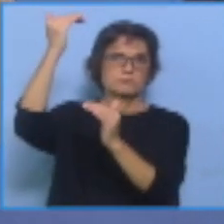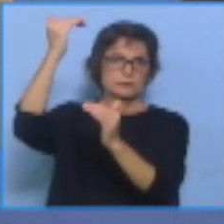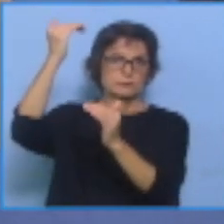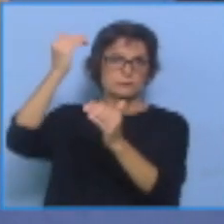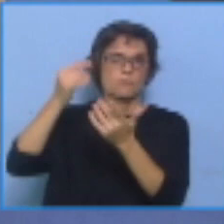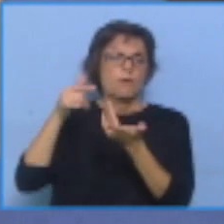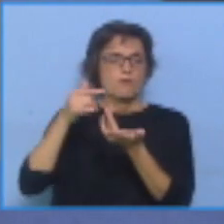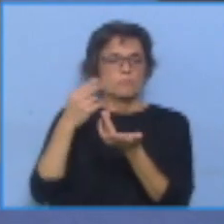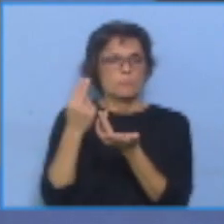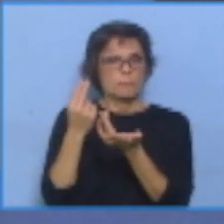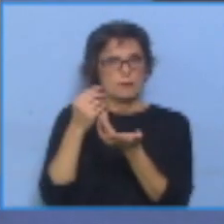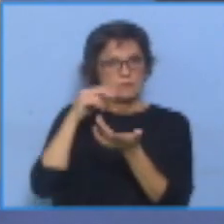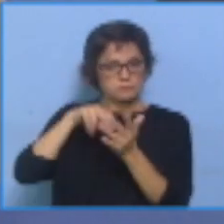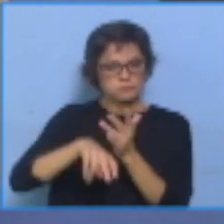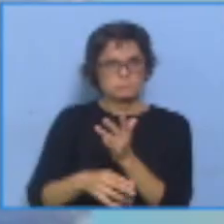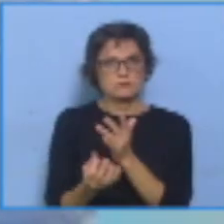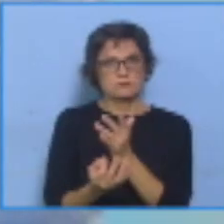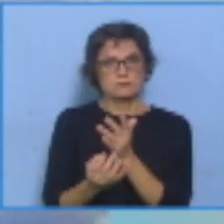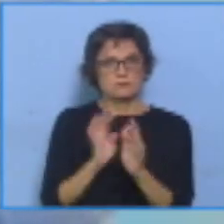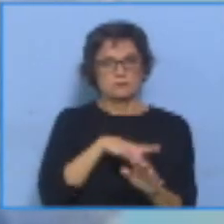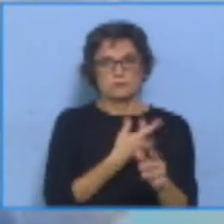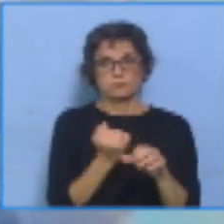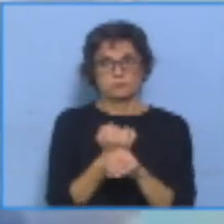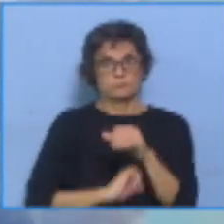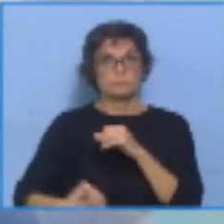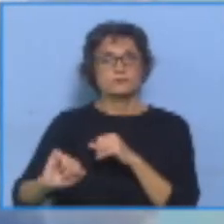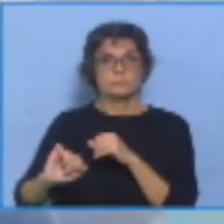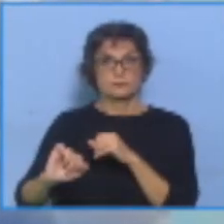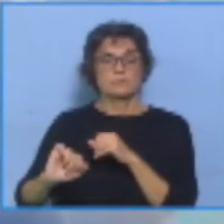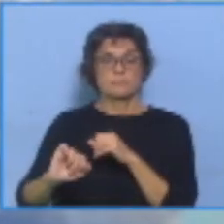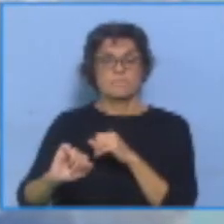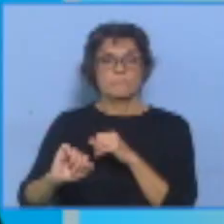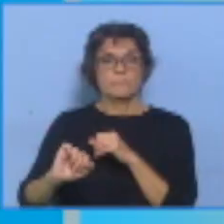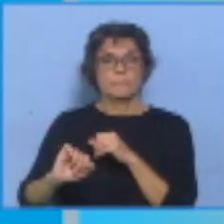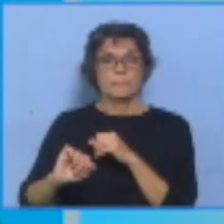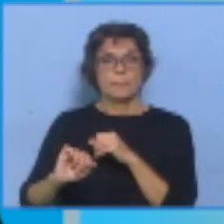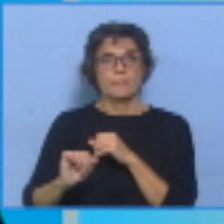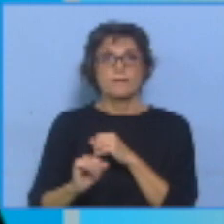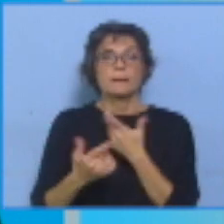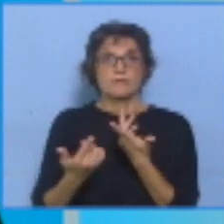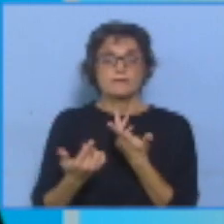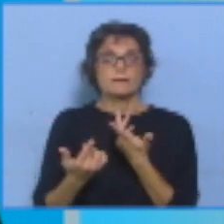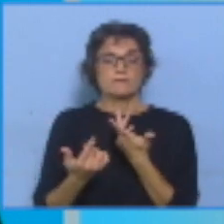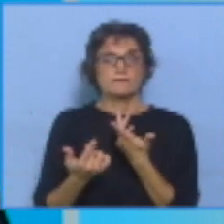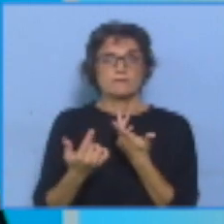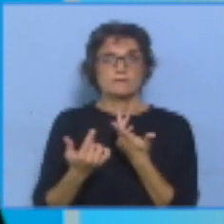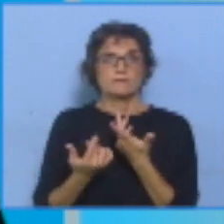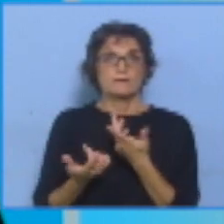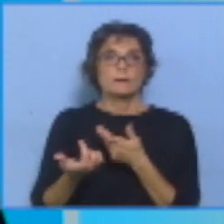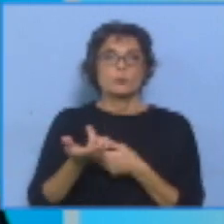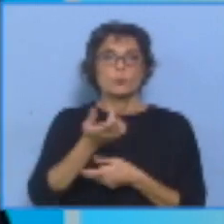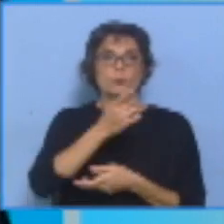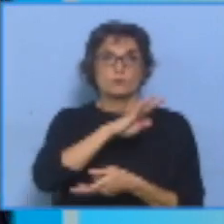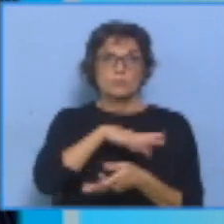unidade profunda em toda a sua obra poética. Aliás, é em nome dessa unidade que, de alguma maneira, ela